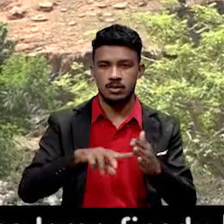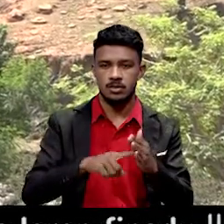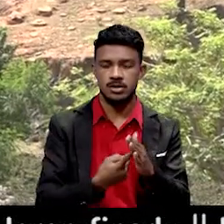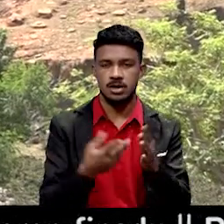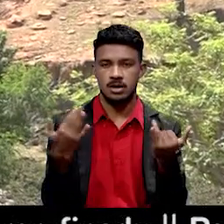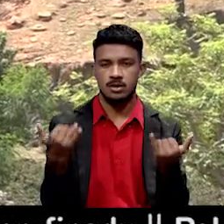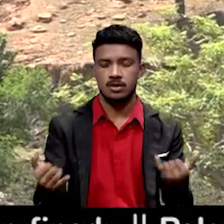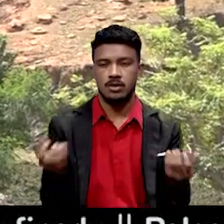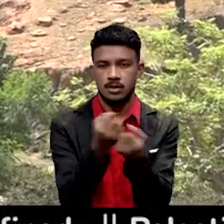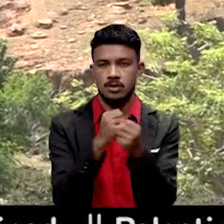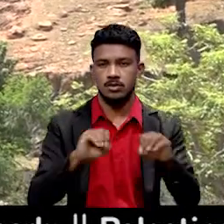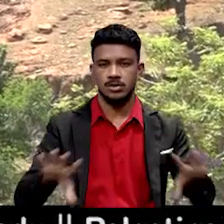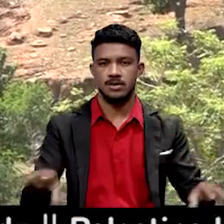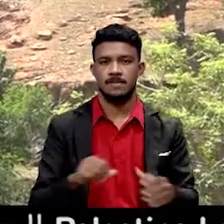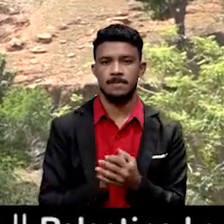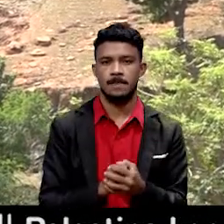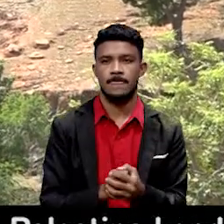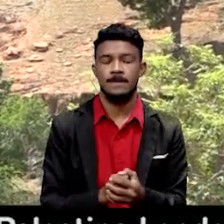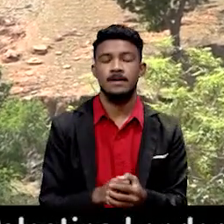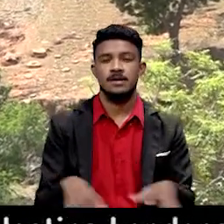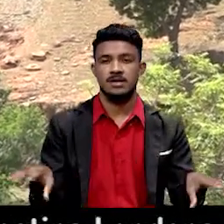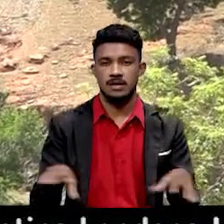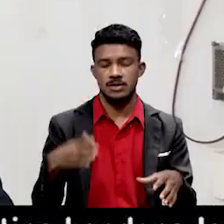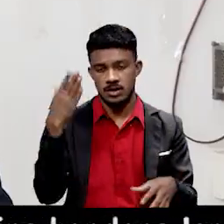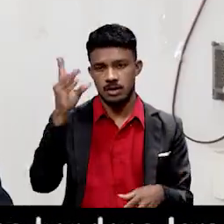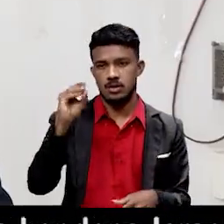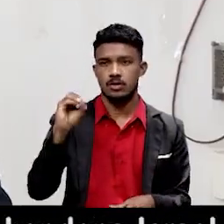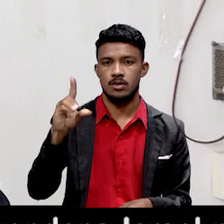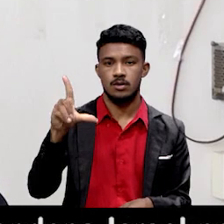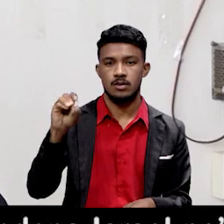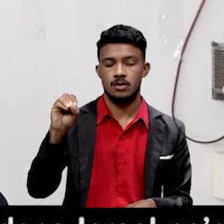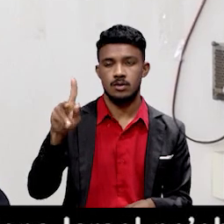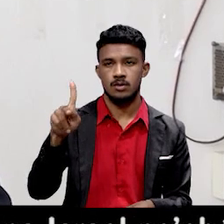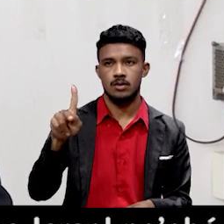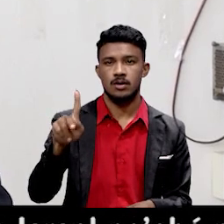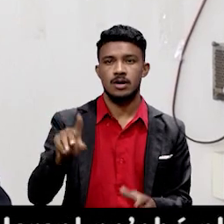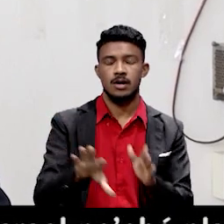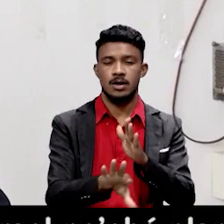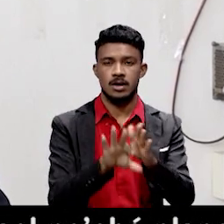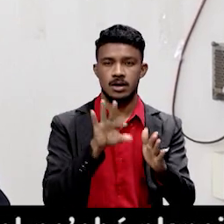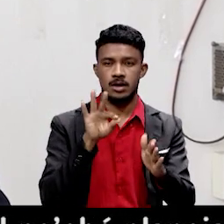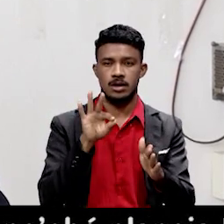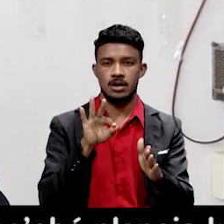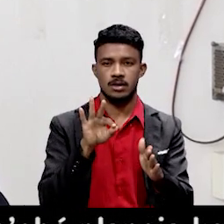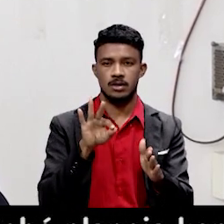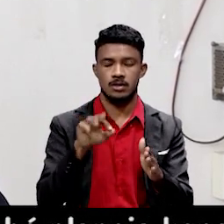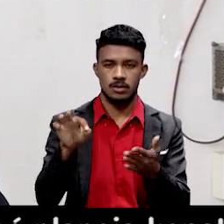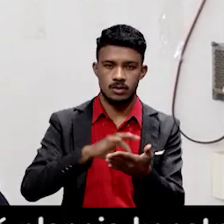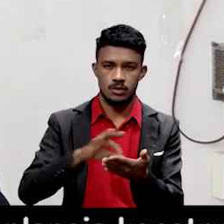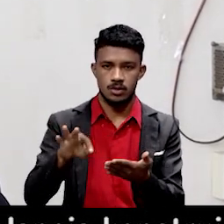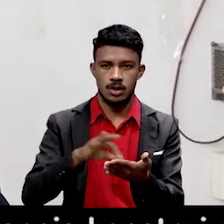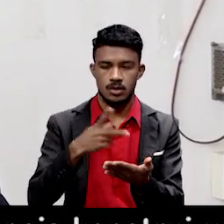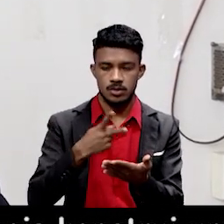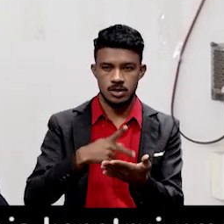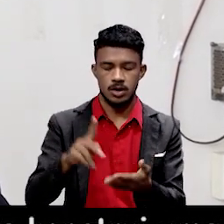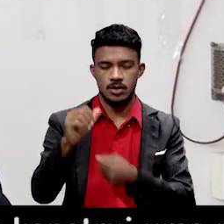lorong abandonado. Projeto ideya do Lokuang ne hetan contrato de concessão e